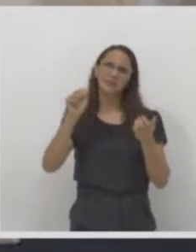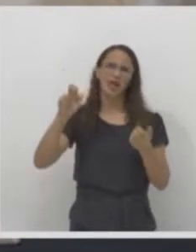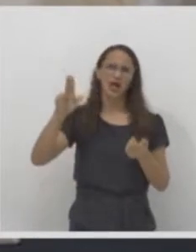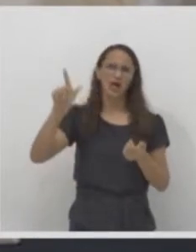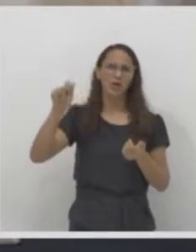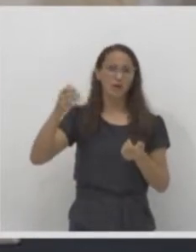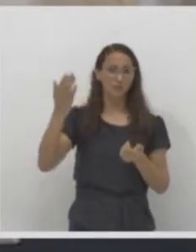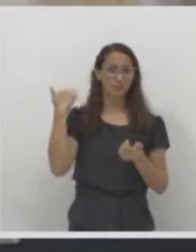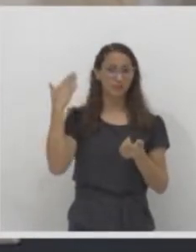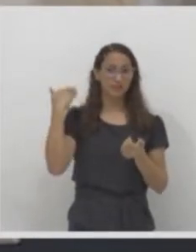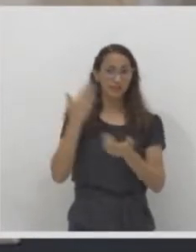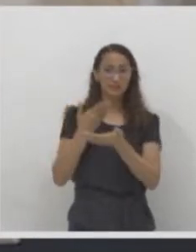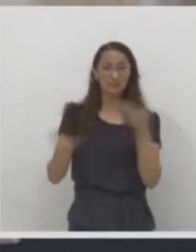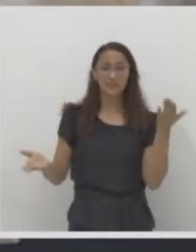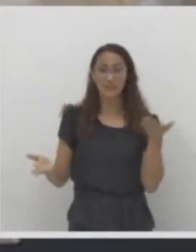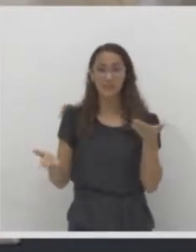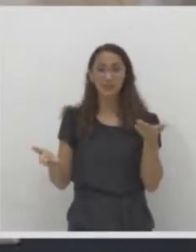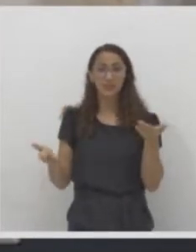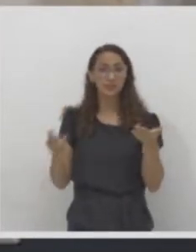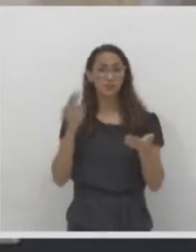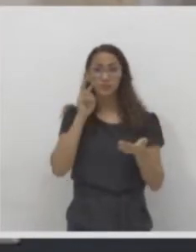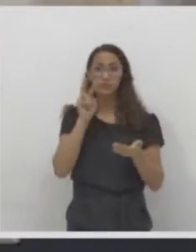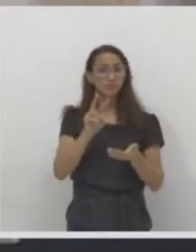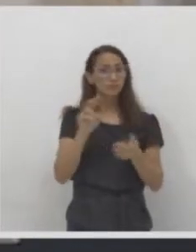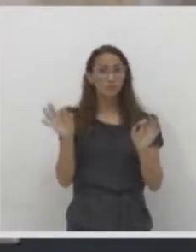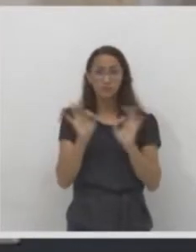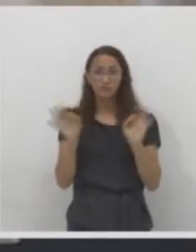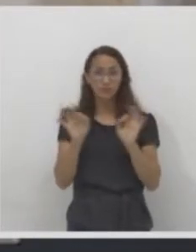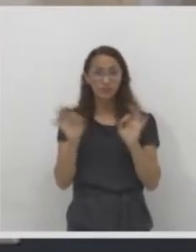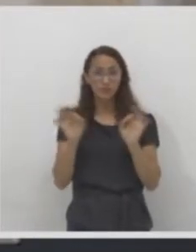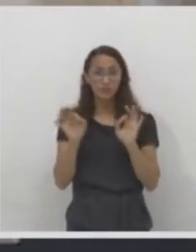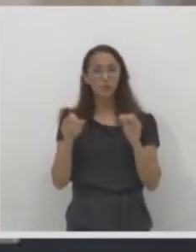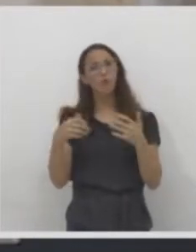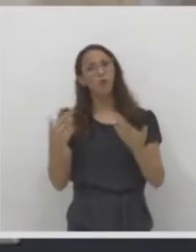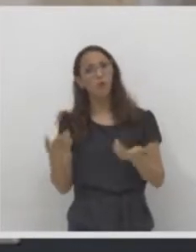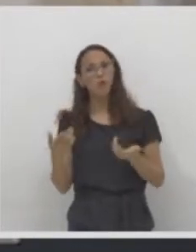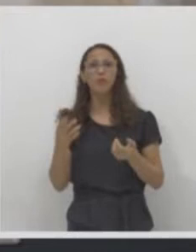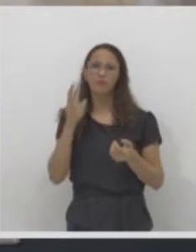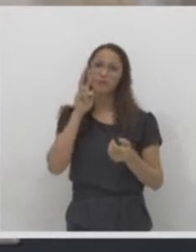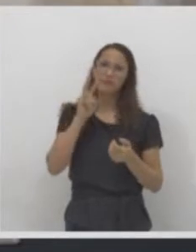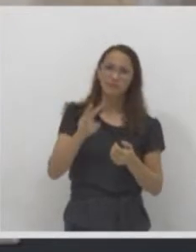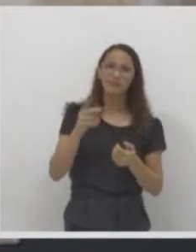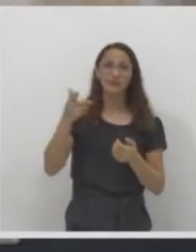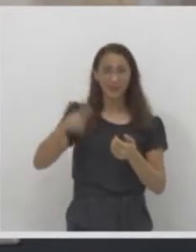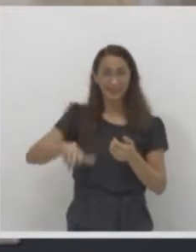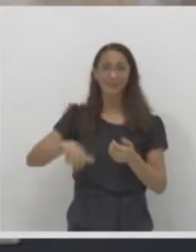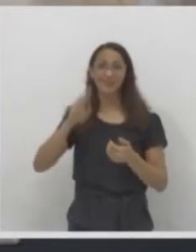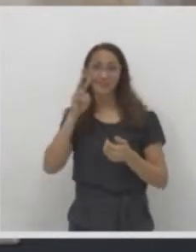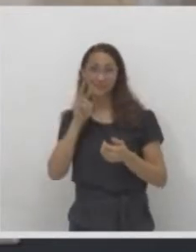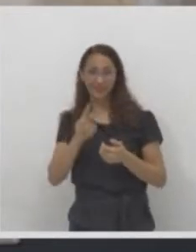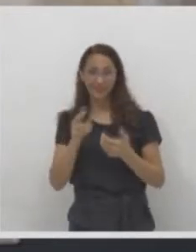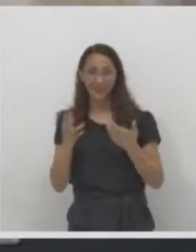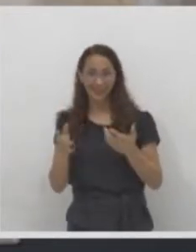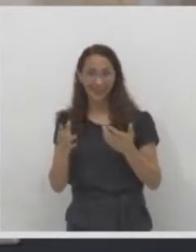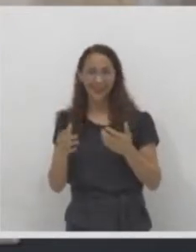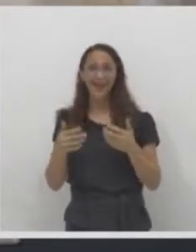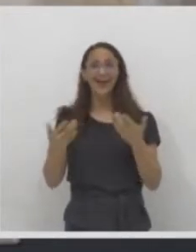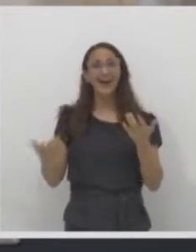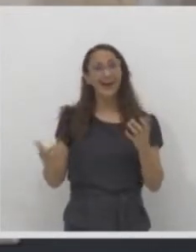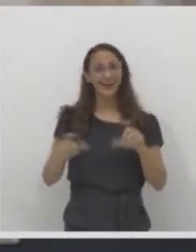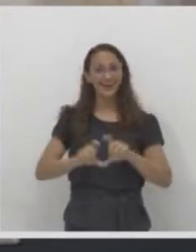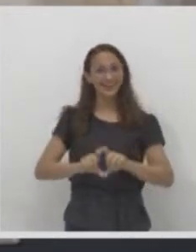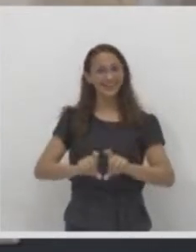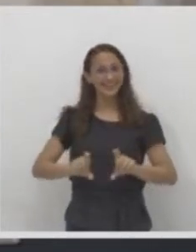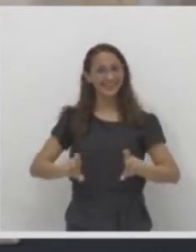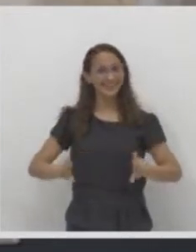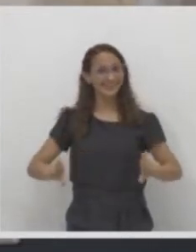queira adquirir ou revisar esta aula de hoje, eu te convido a se inscrever no nosso canal